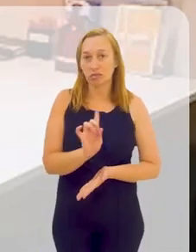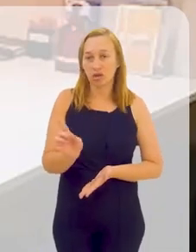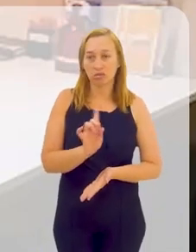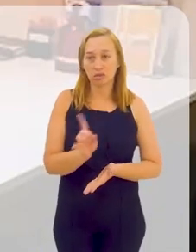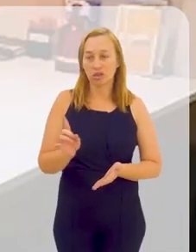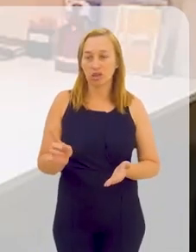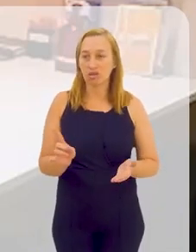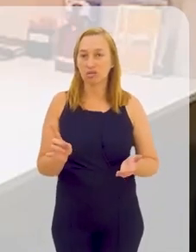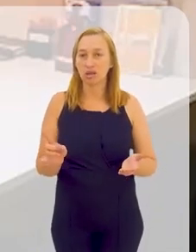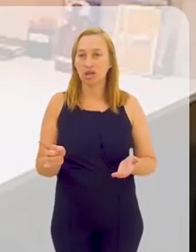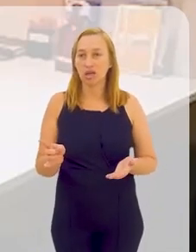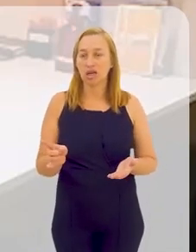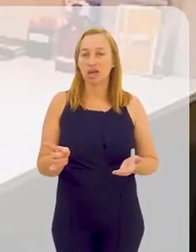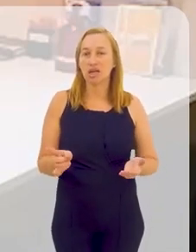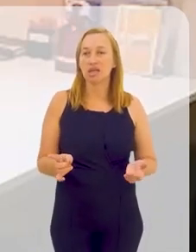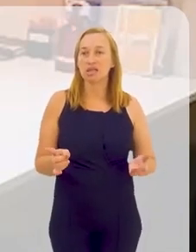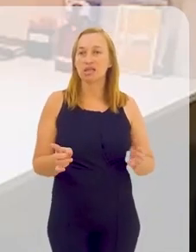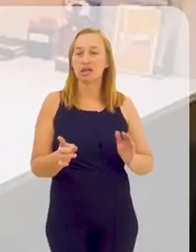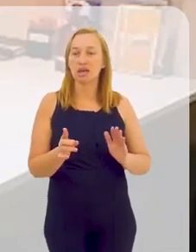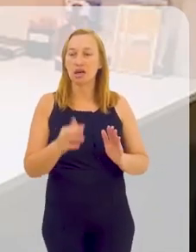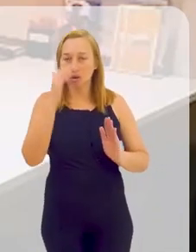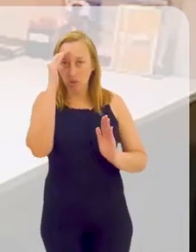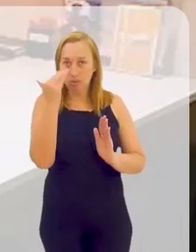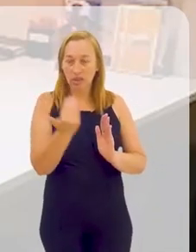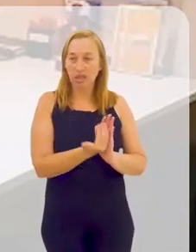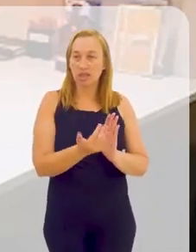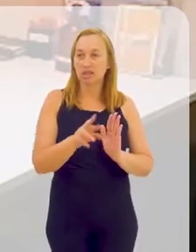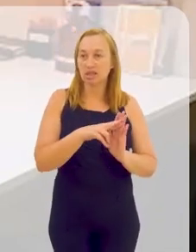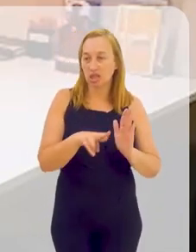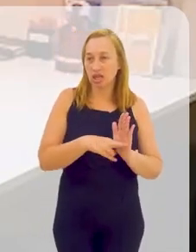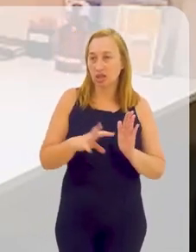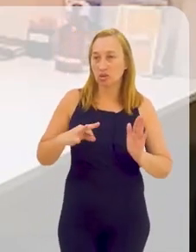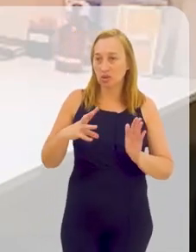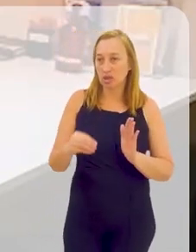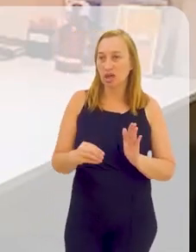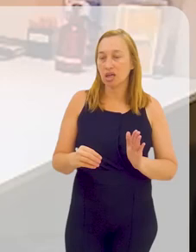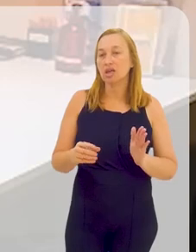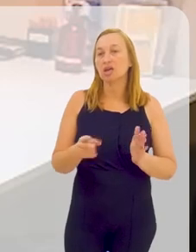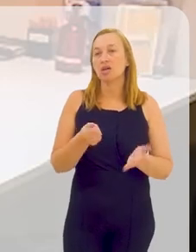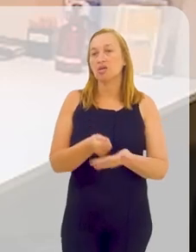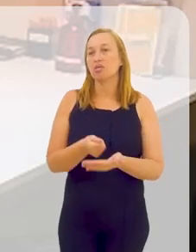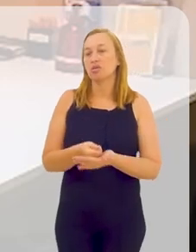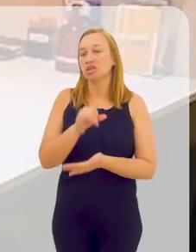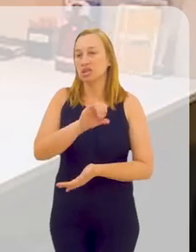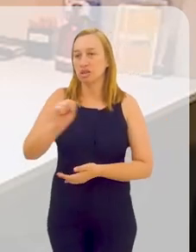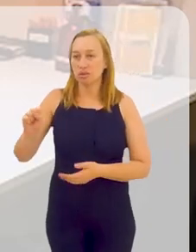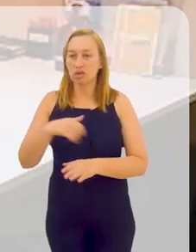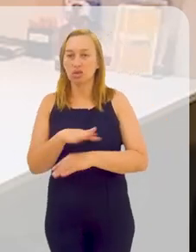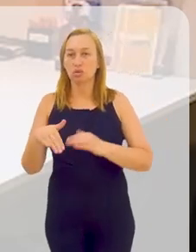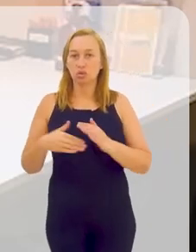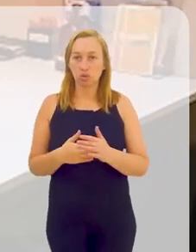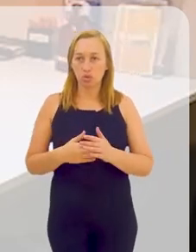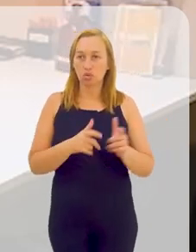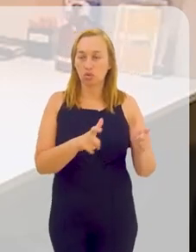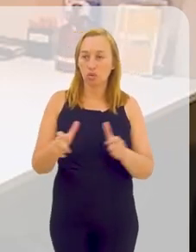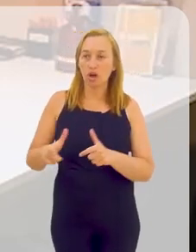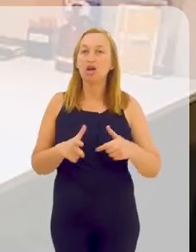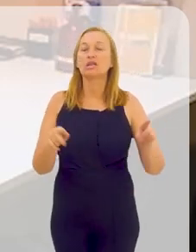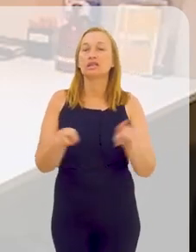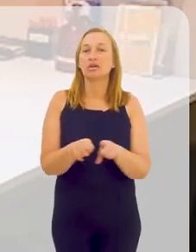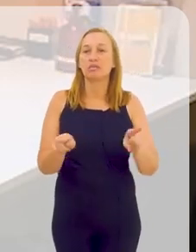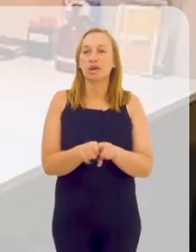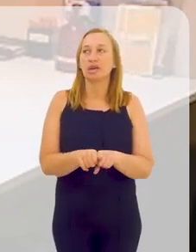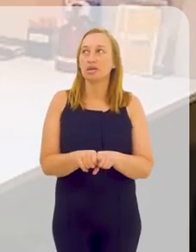não está essa compensação de energia elétrica sem a cobrança de ICMS em todas as componentes tarifários né